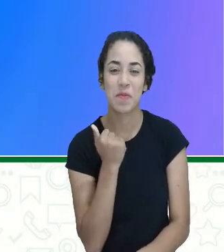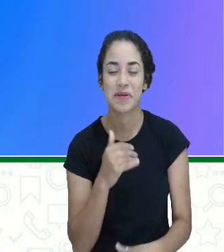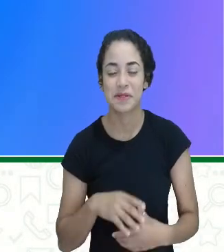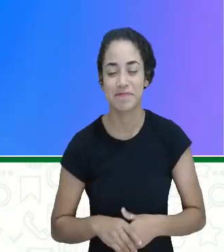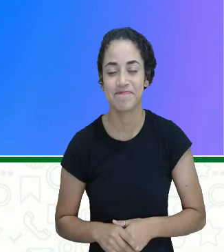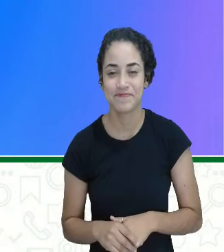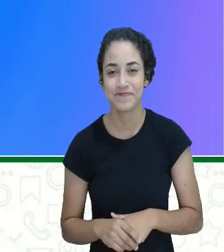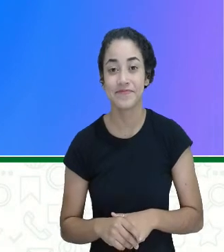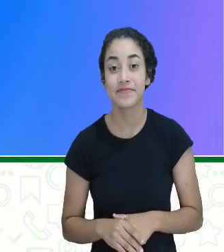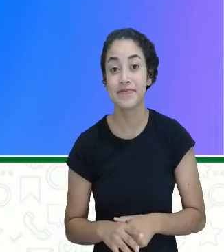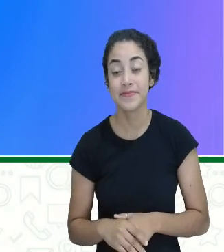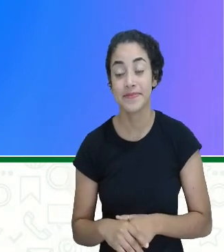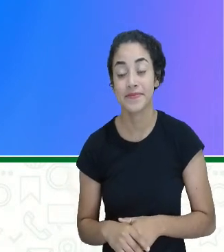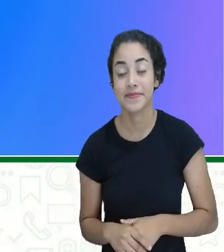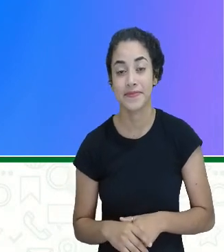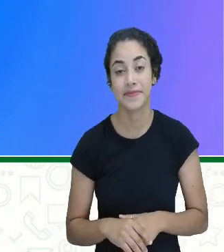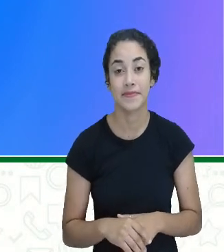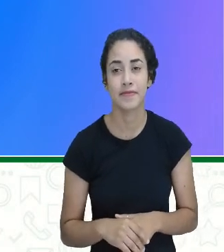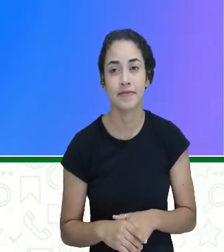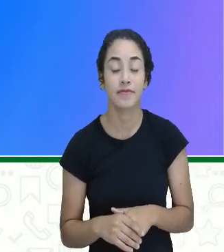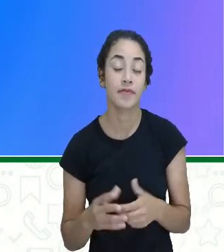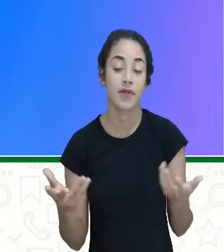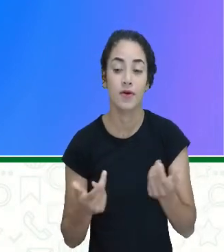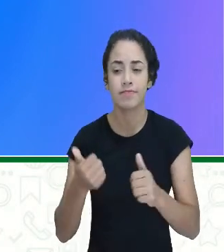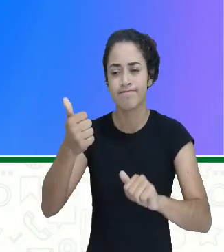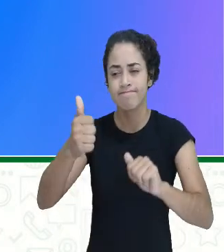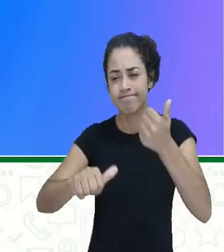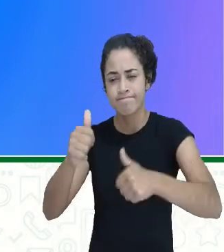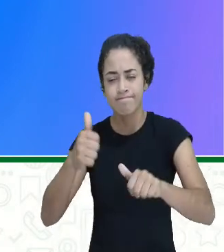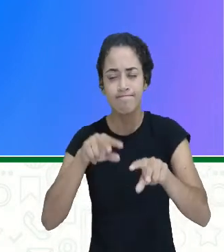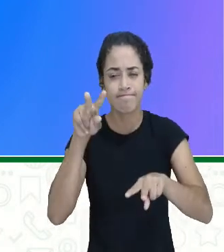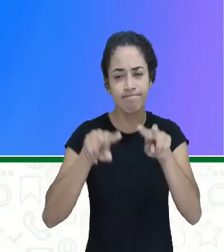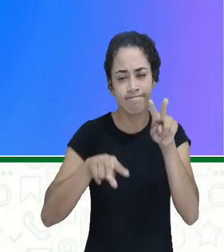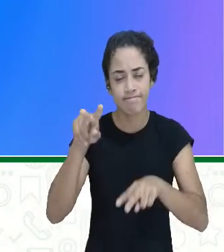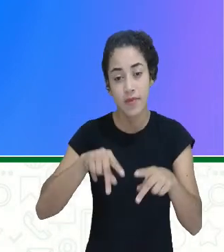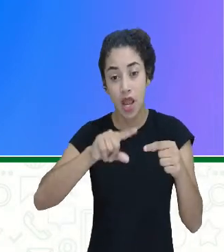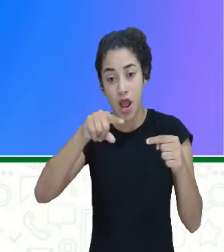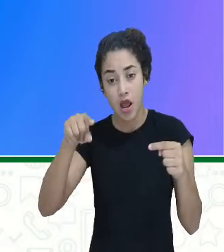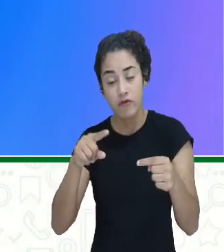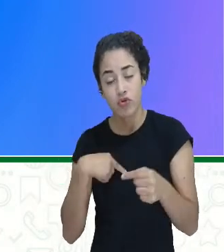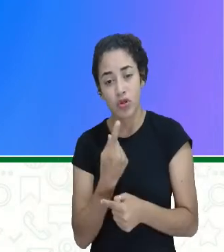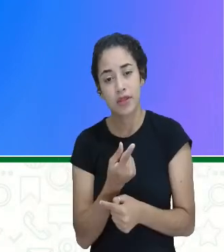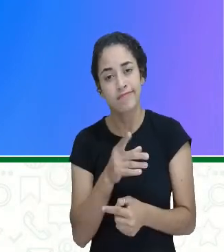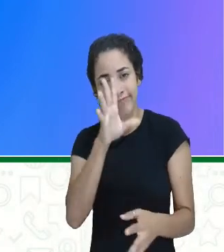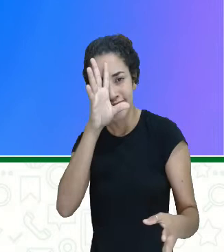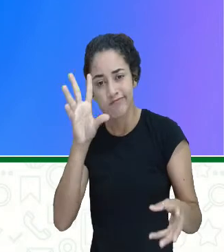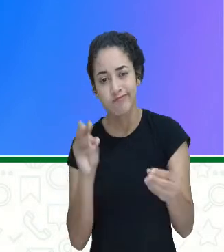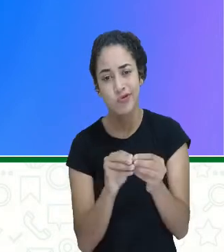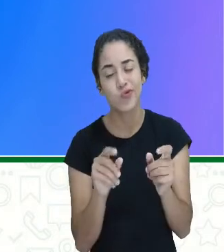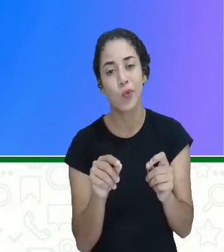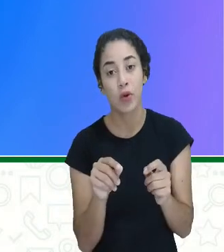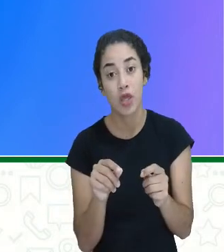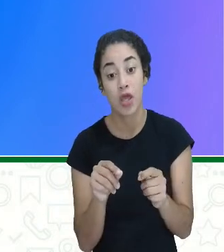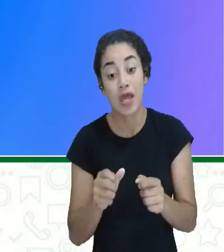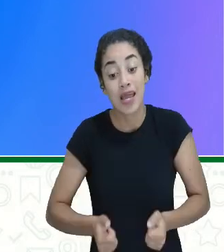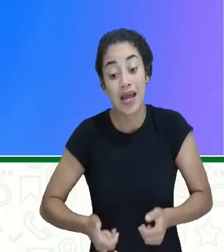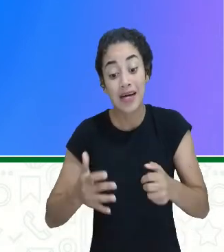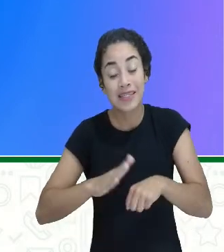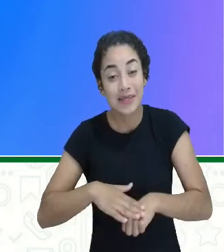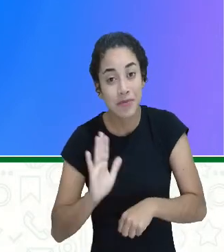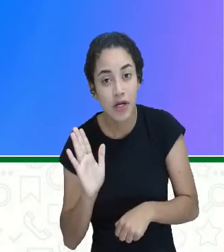então. Olha só. Então, analisando o gráfico, verificamos que o gasto maior é com